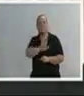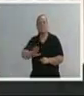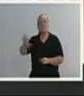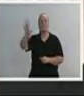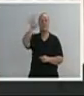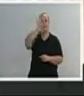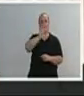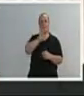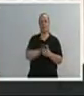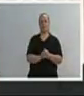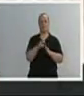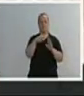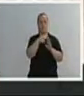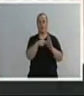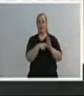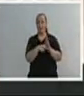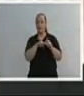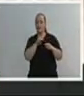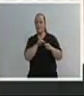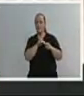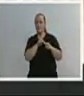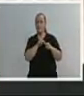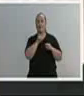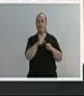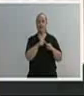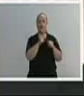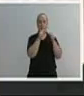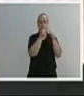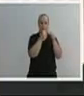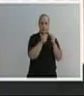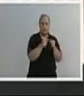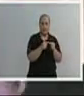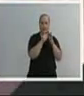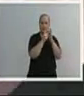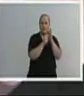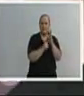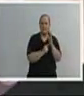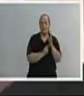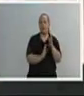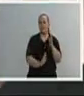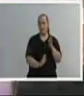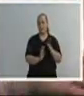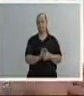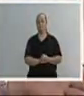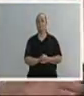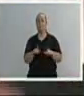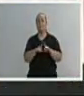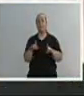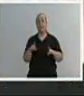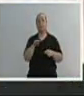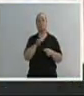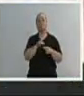e as normas municipais são de caráter específico. Mas como o município não pode legislar sobre o meio ambiente, que é